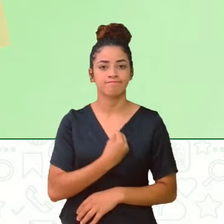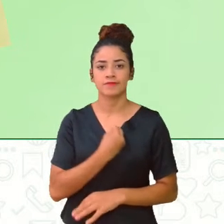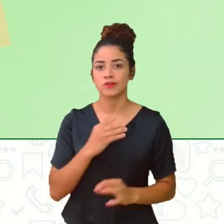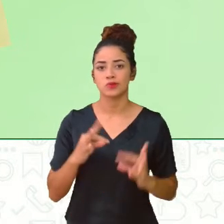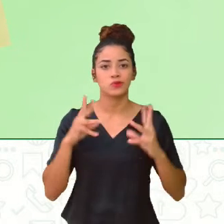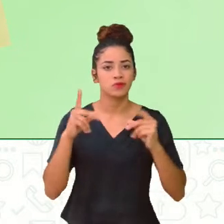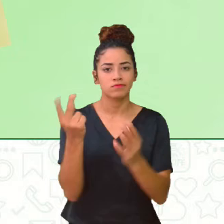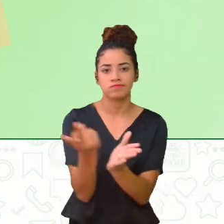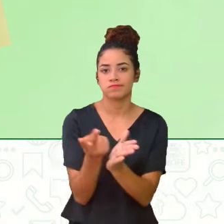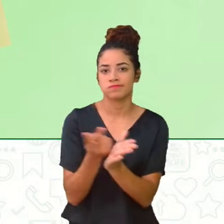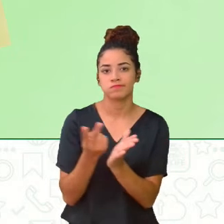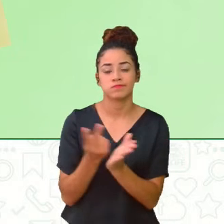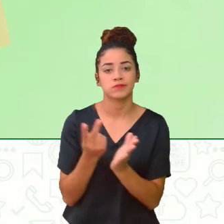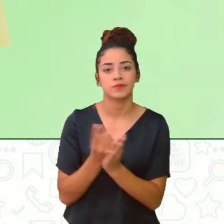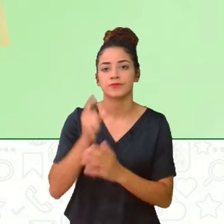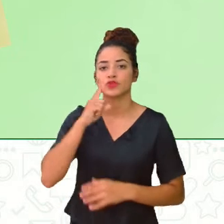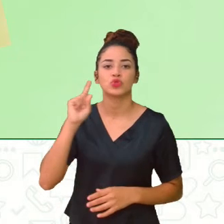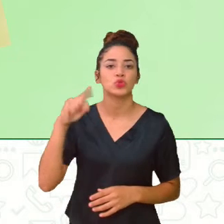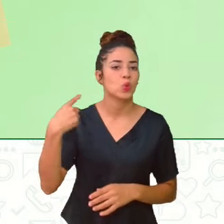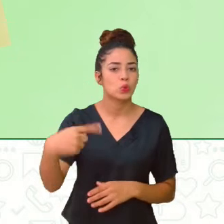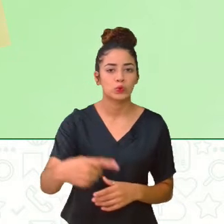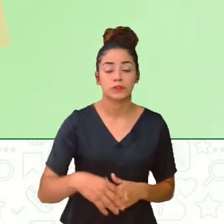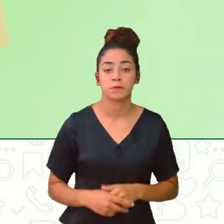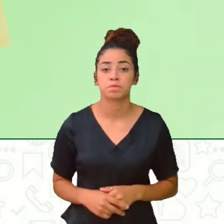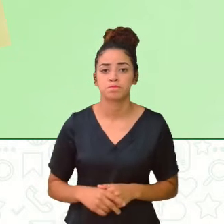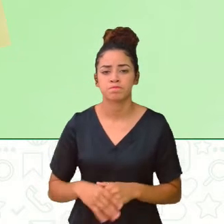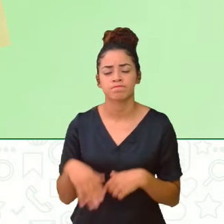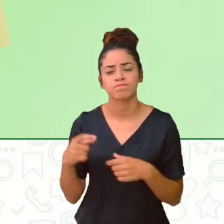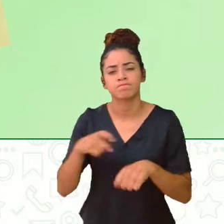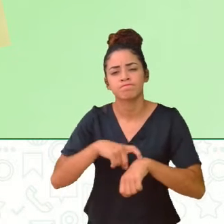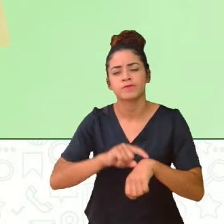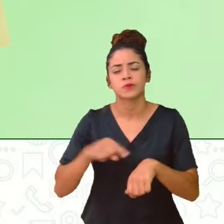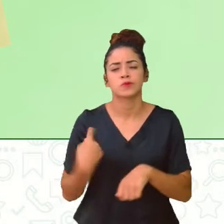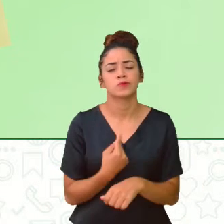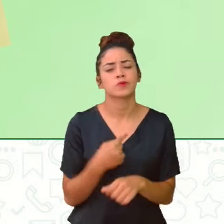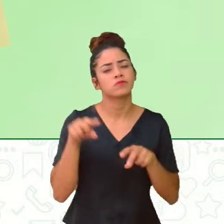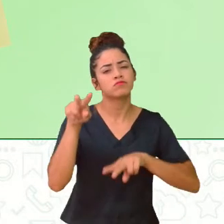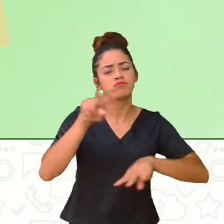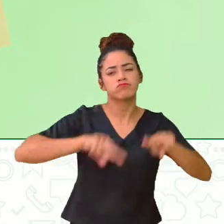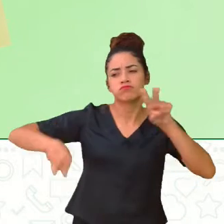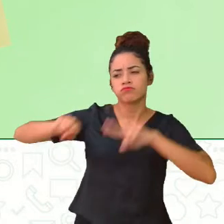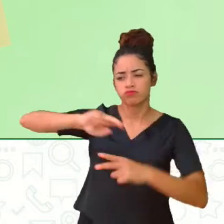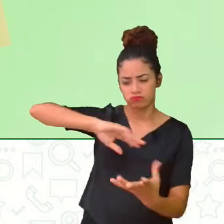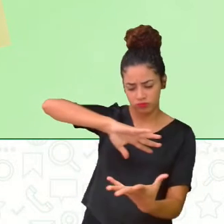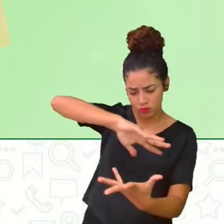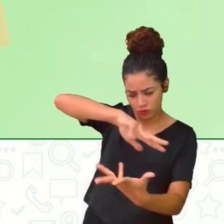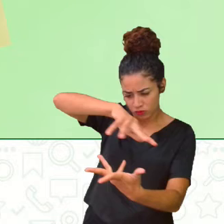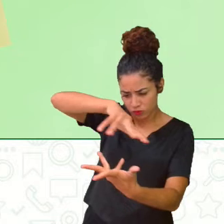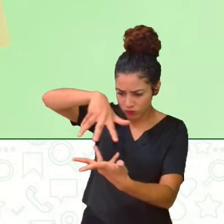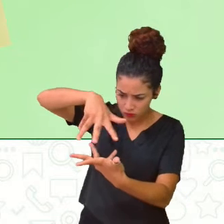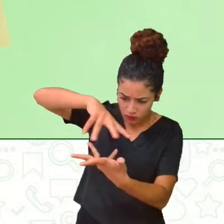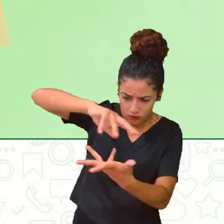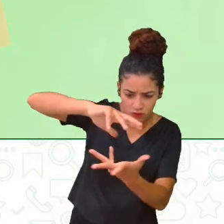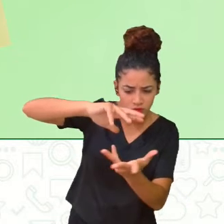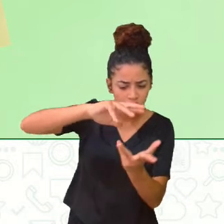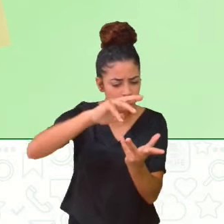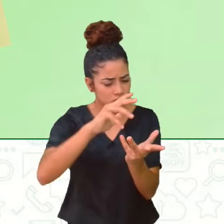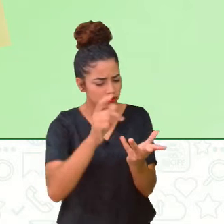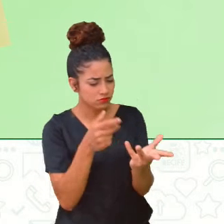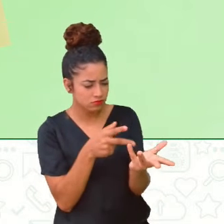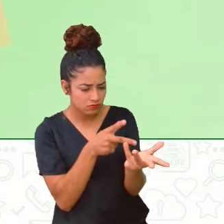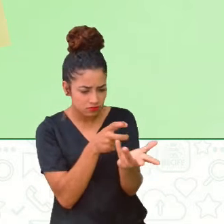todo instante no nosso cotidiano. Quando observamos o mundo à nossa volta, é possível